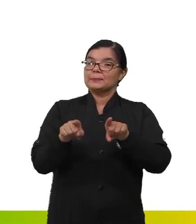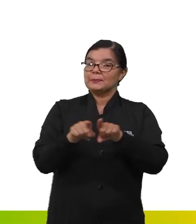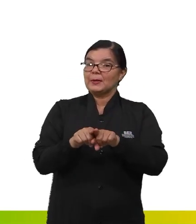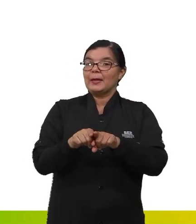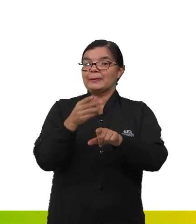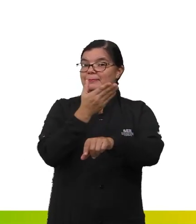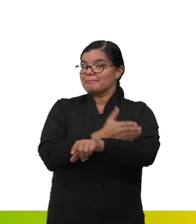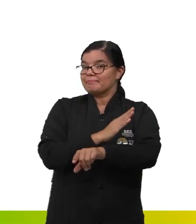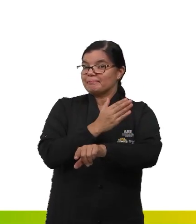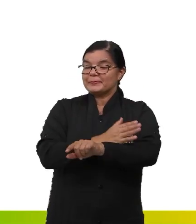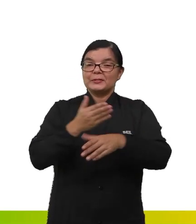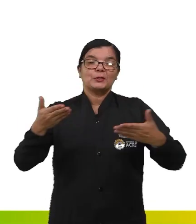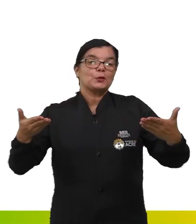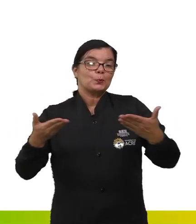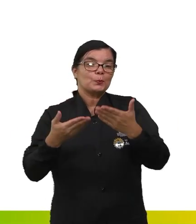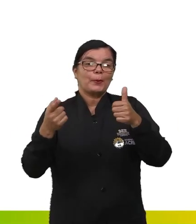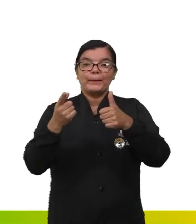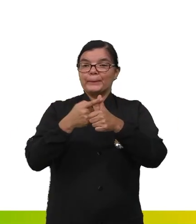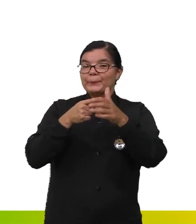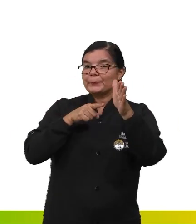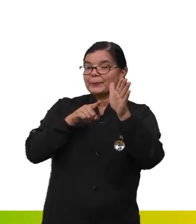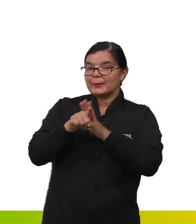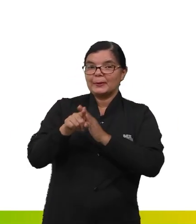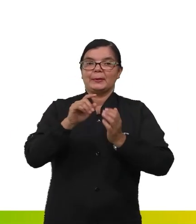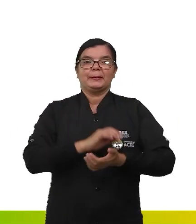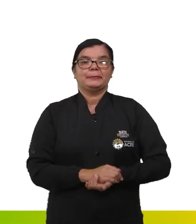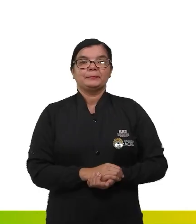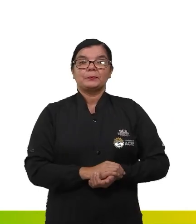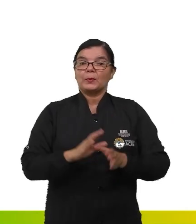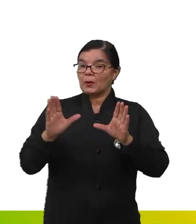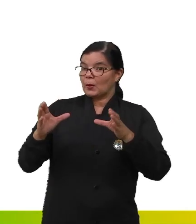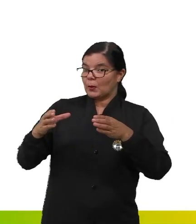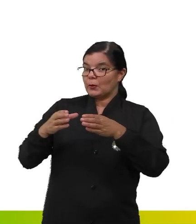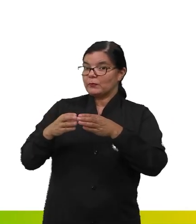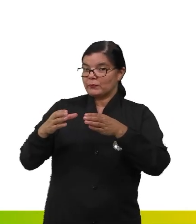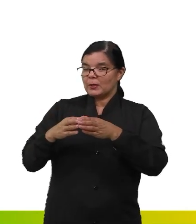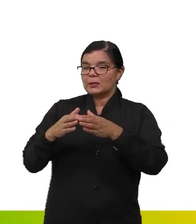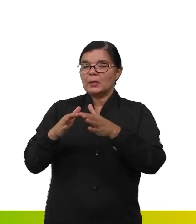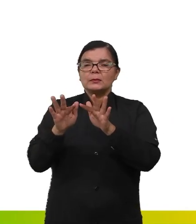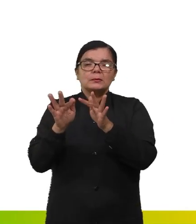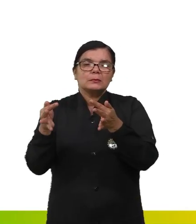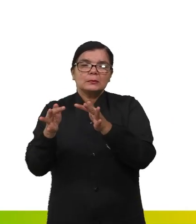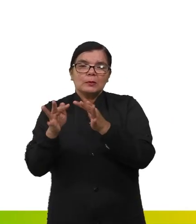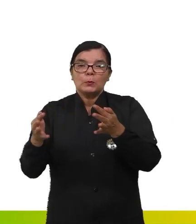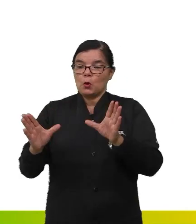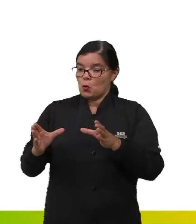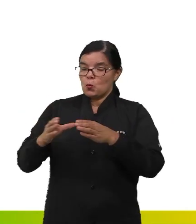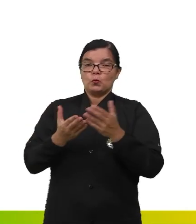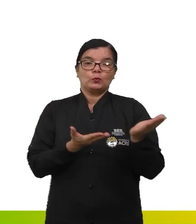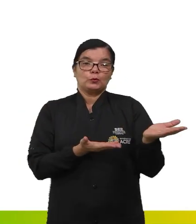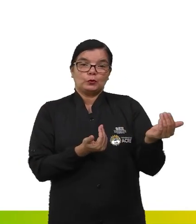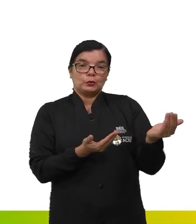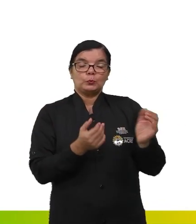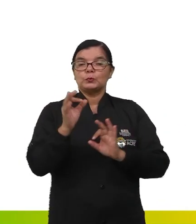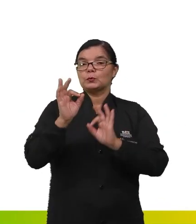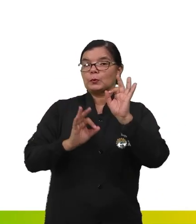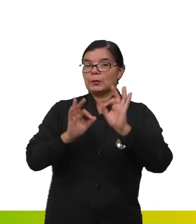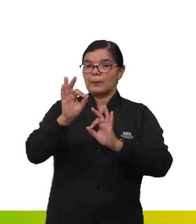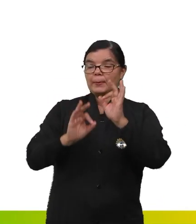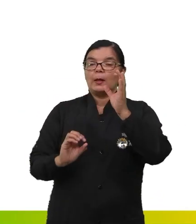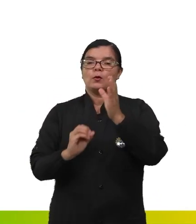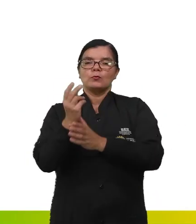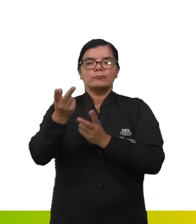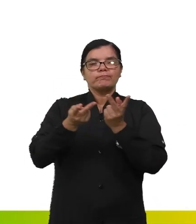botar em prática agora com a nossa primeira questão. Em uma comunidade periférica, um grupo de jovens se organiza para criar